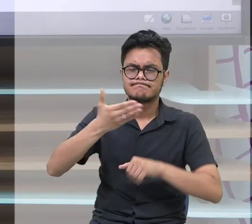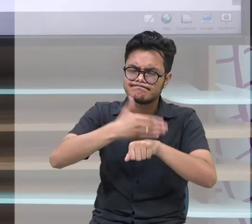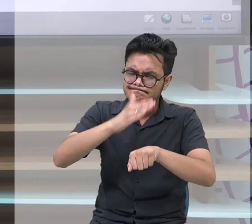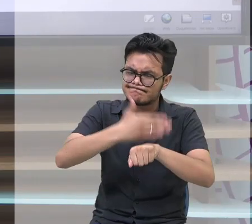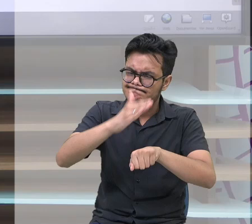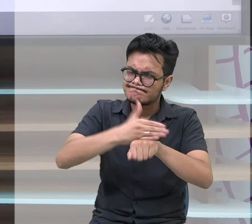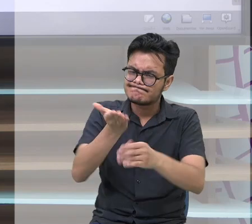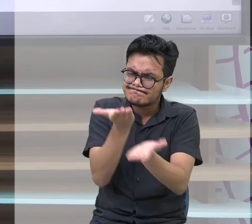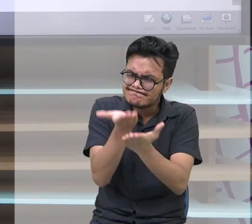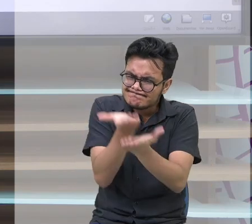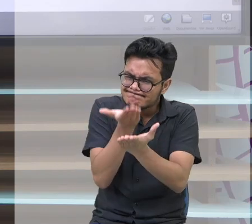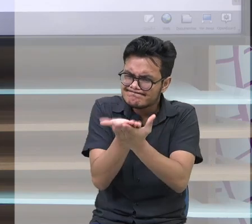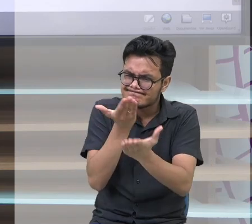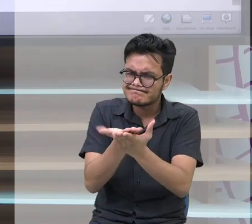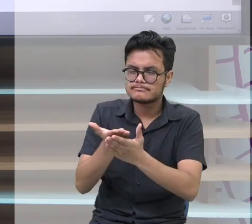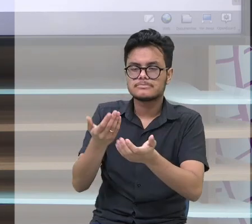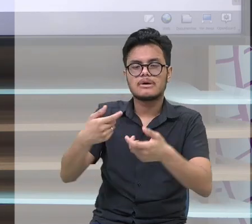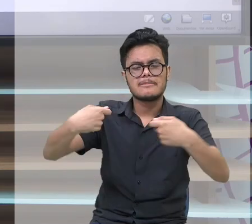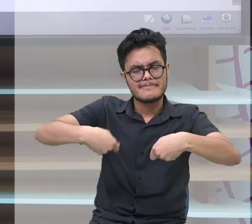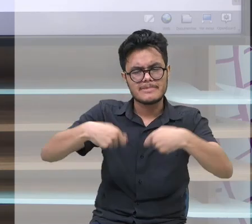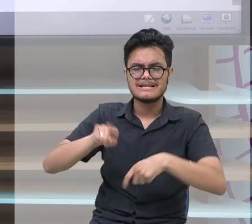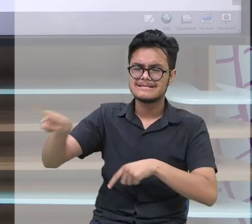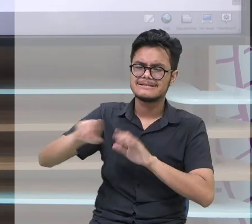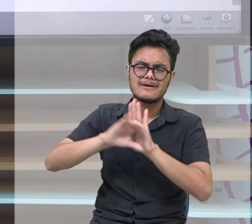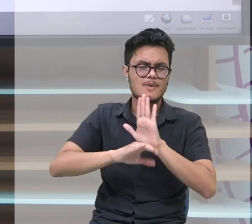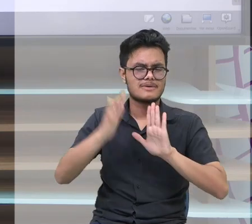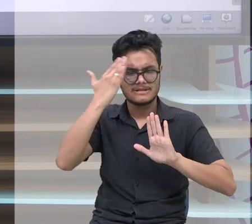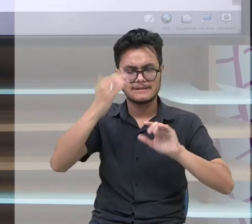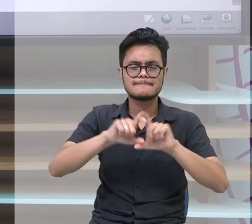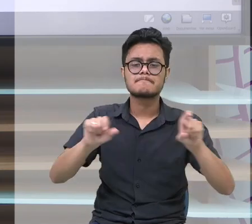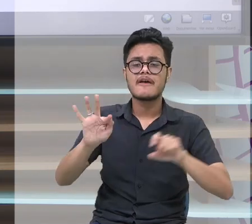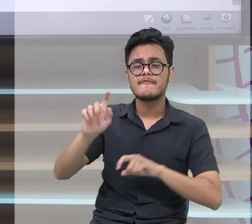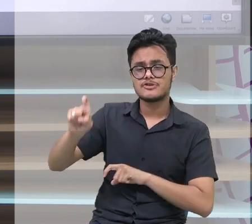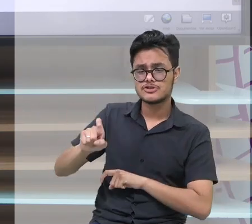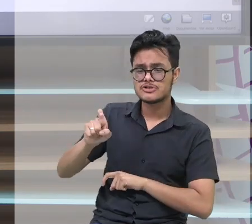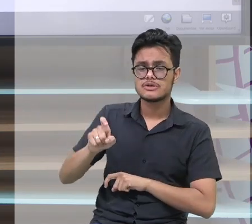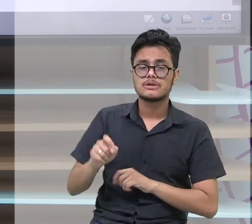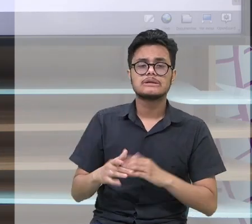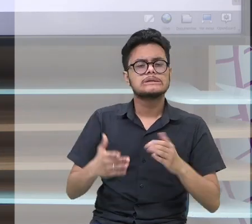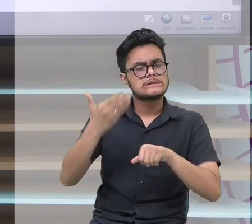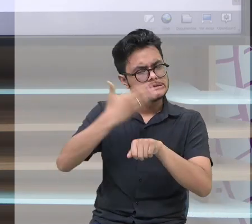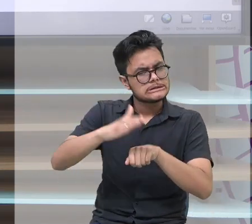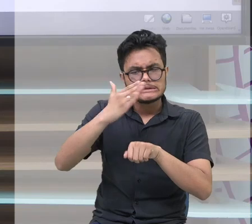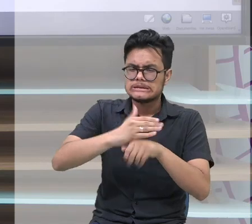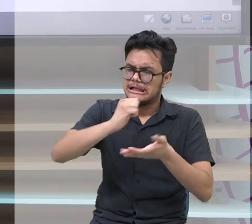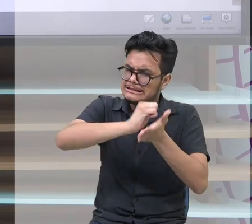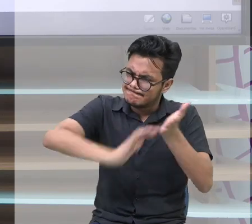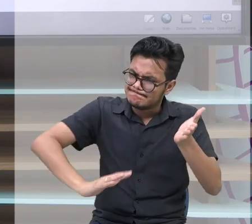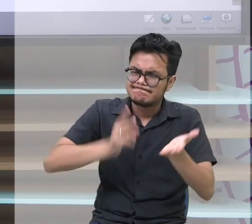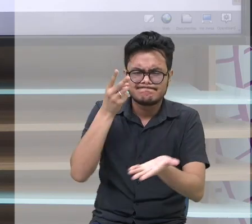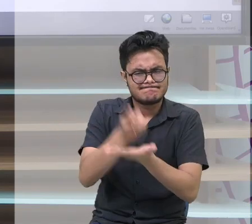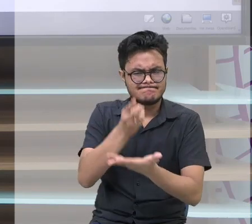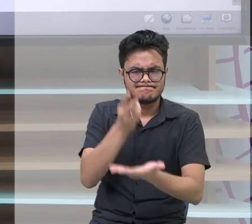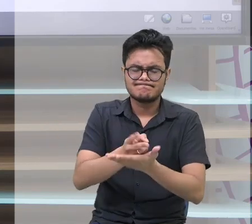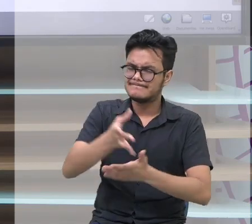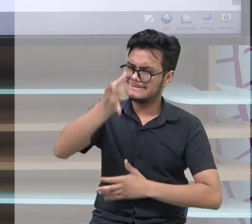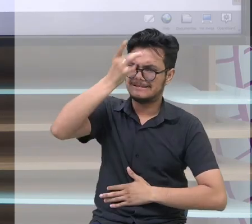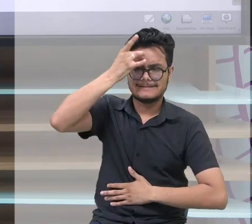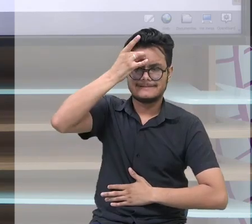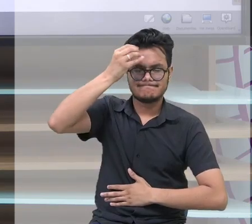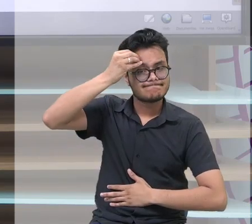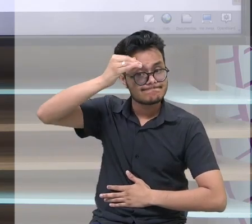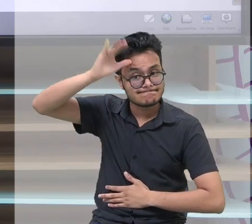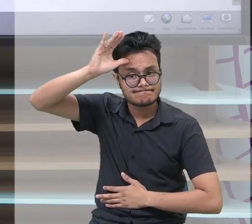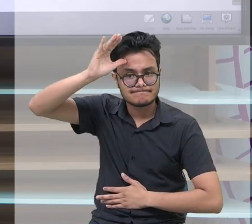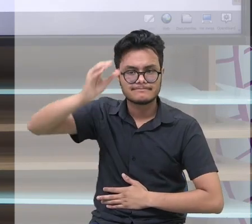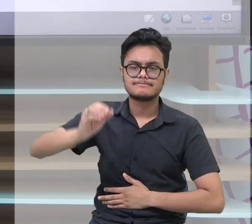debrucem sobre os conceitos de função exponencial, façam exercícios, tá? Para que vocês